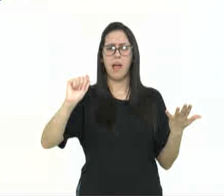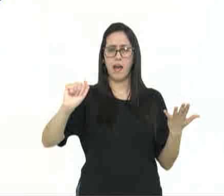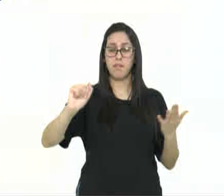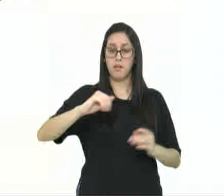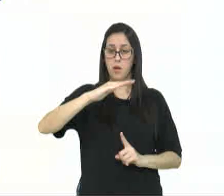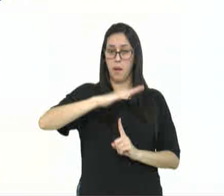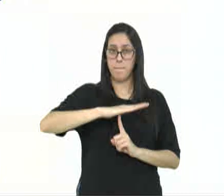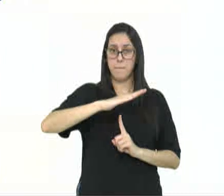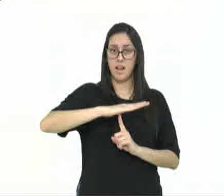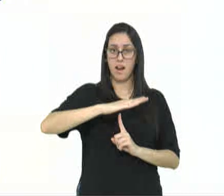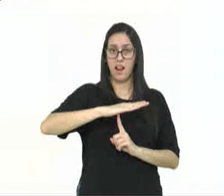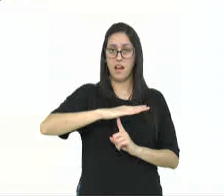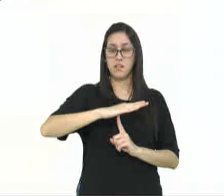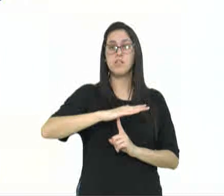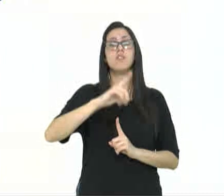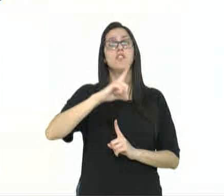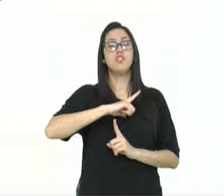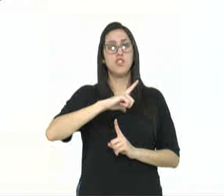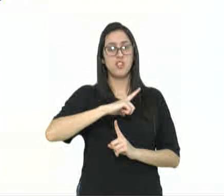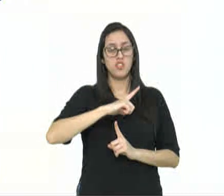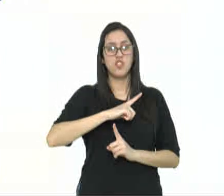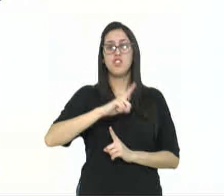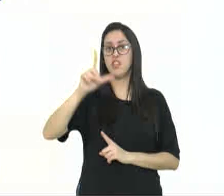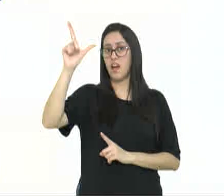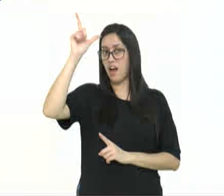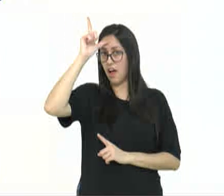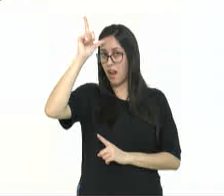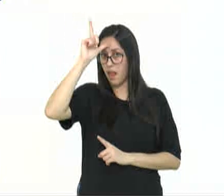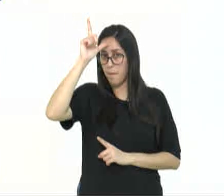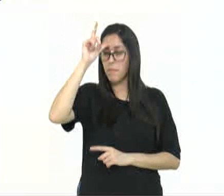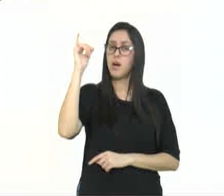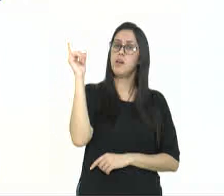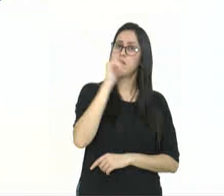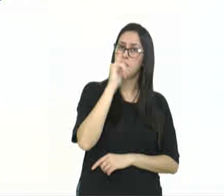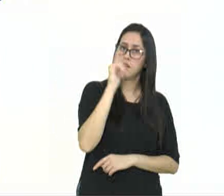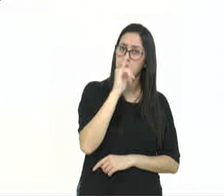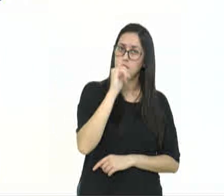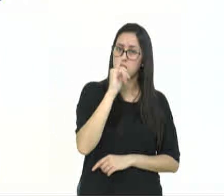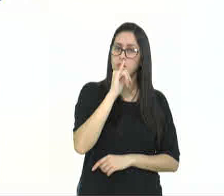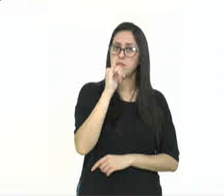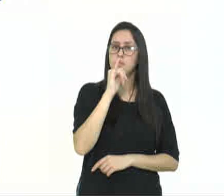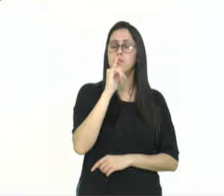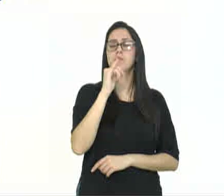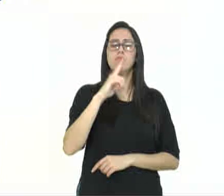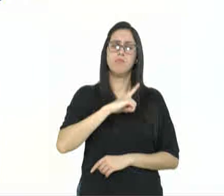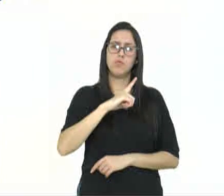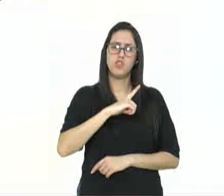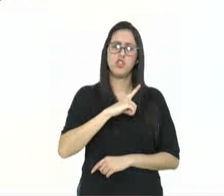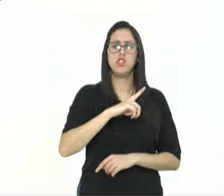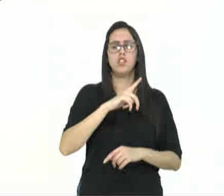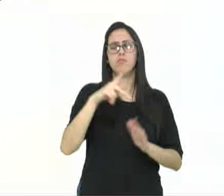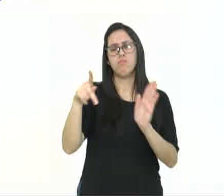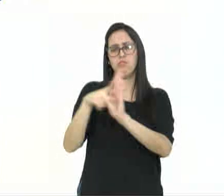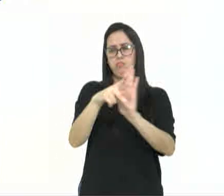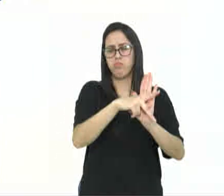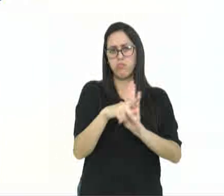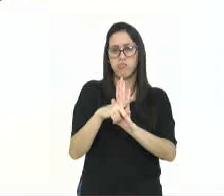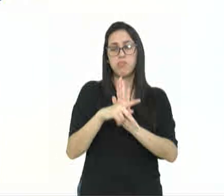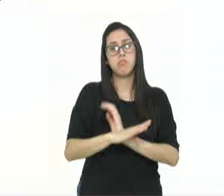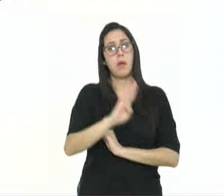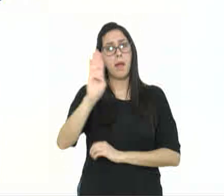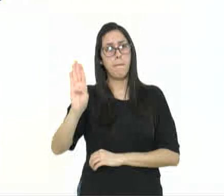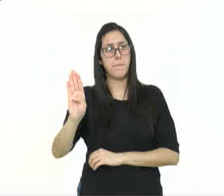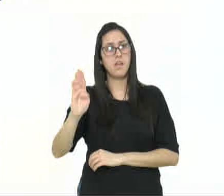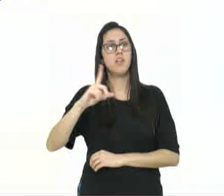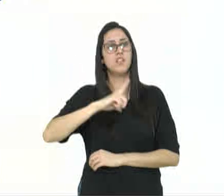do Paraná foi ocupado por imigrantes alemães, italianos, estabelecidos em pequenas e médias propriedades. B. O norte do Paraná teve